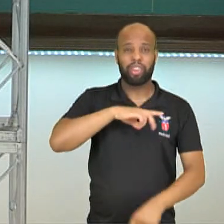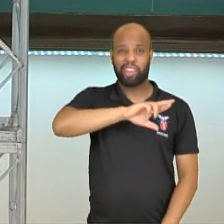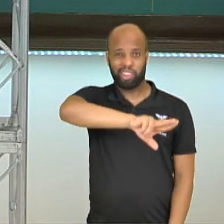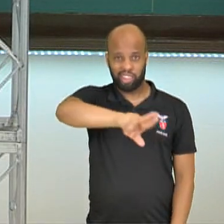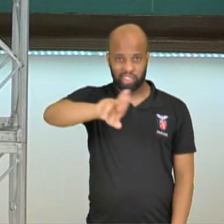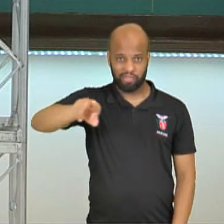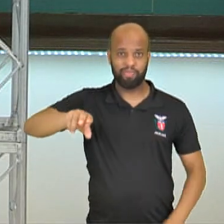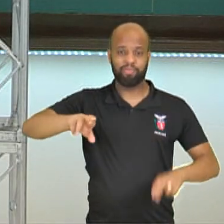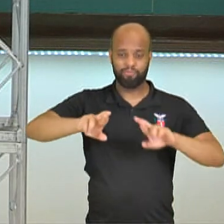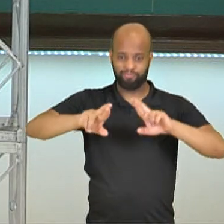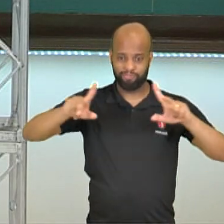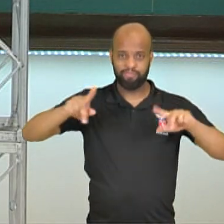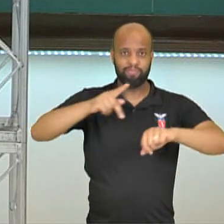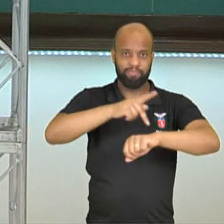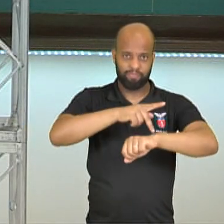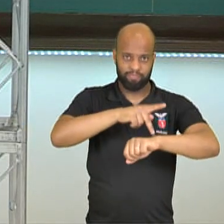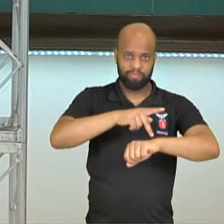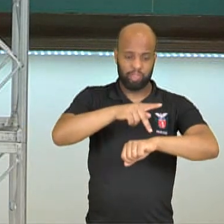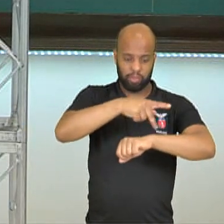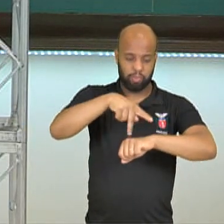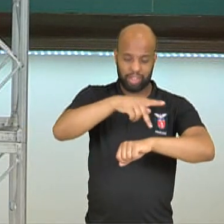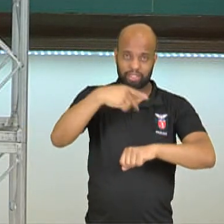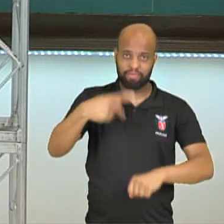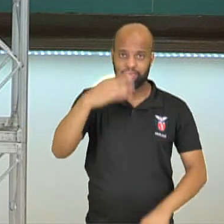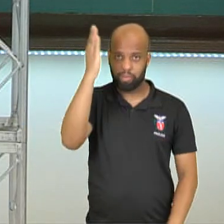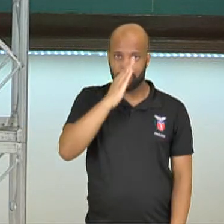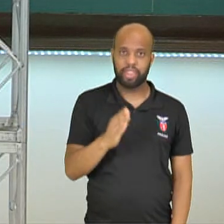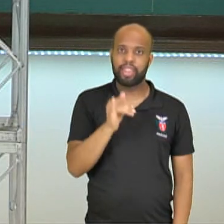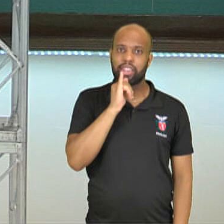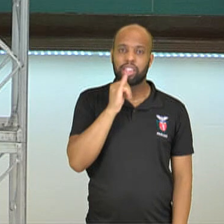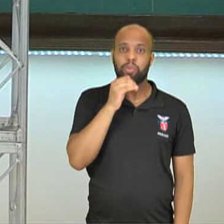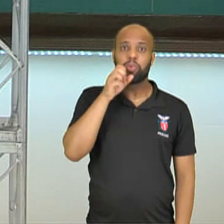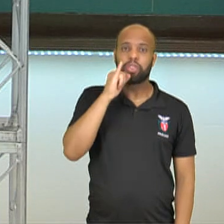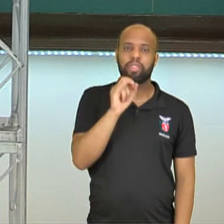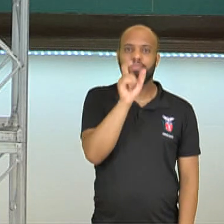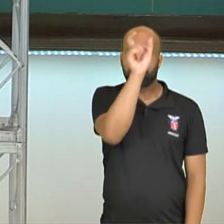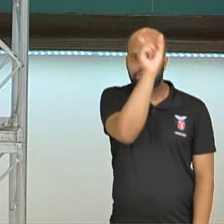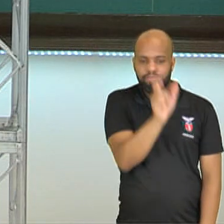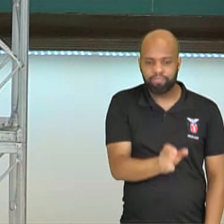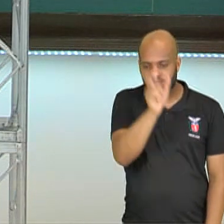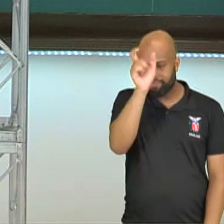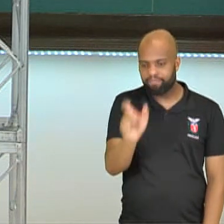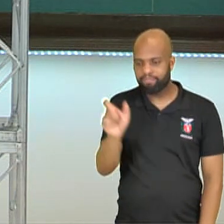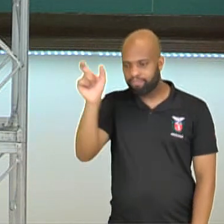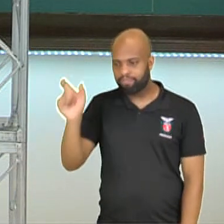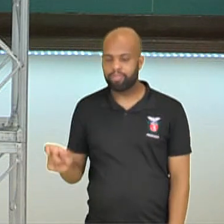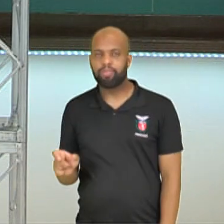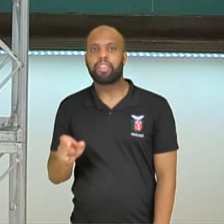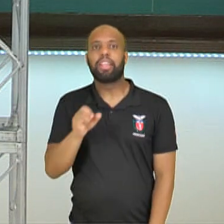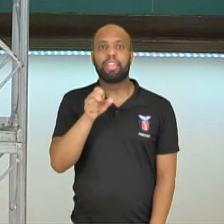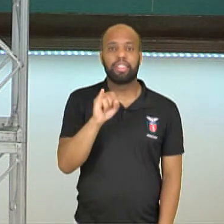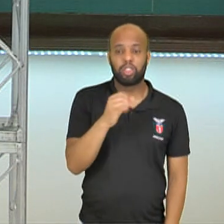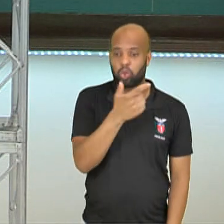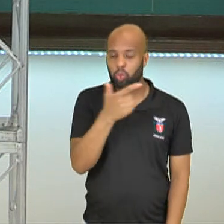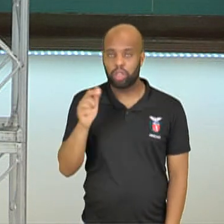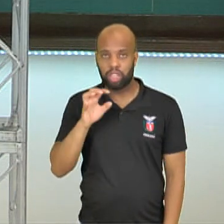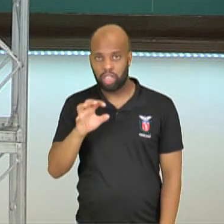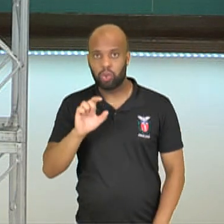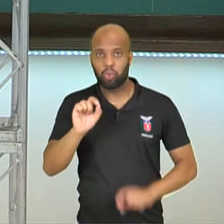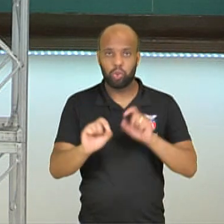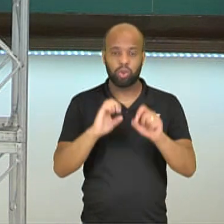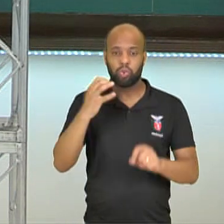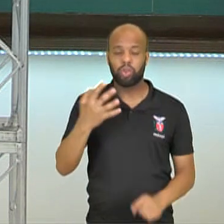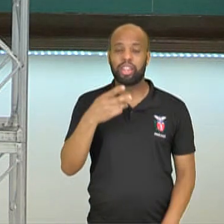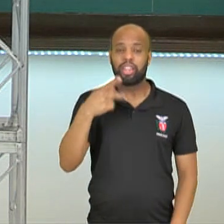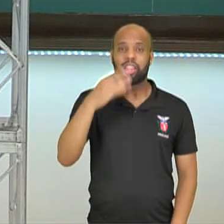fusos horários, que se a linha dos fusos horários não sofressem esses ajustes, o nosso país